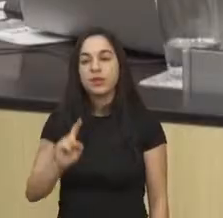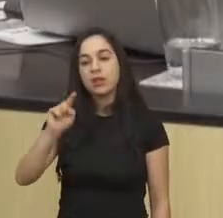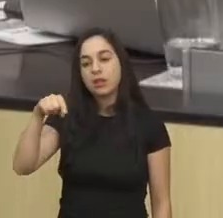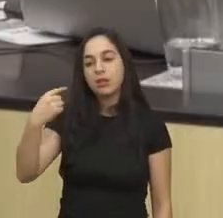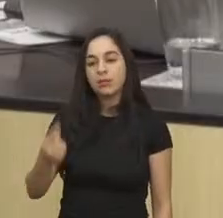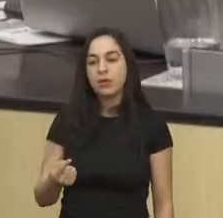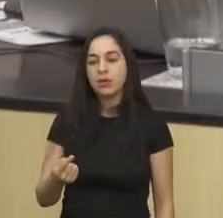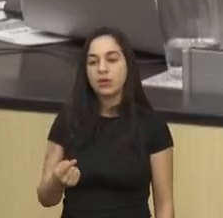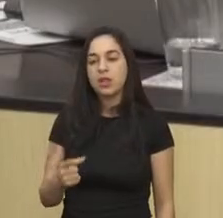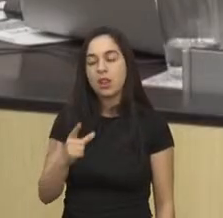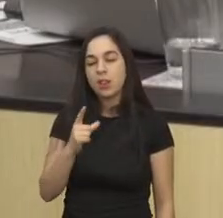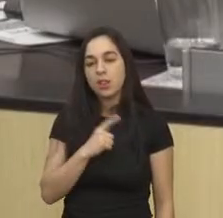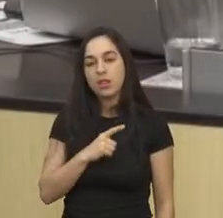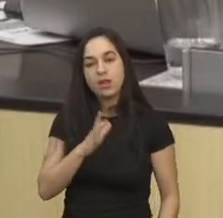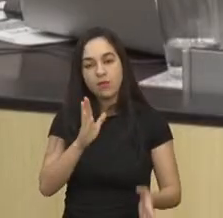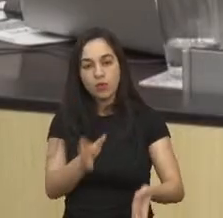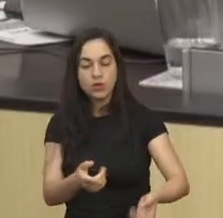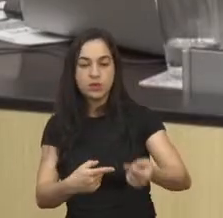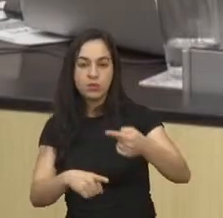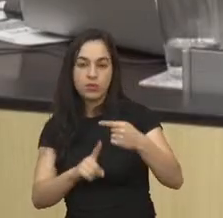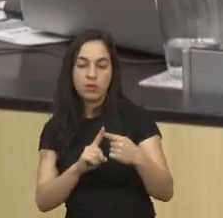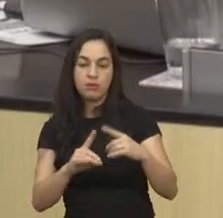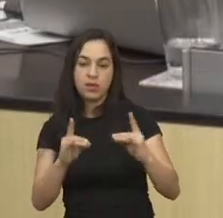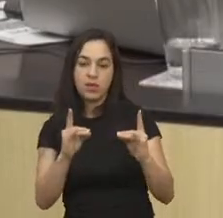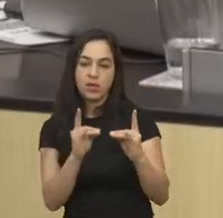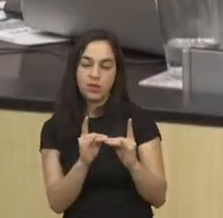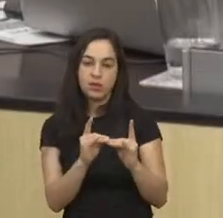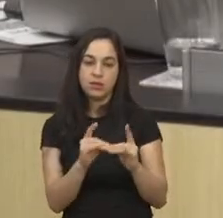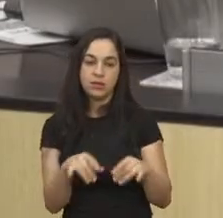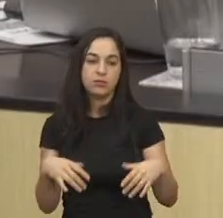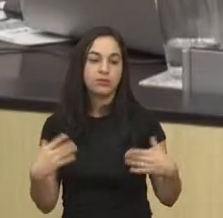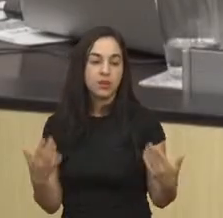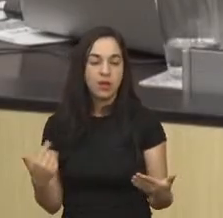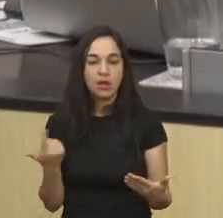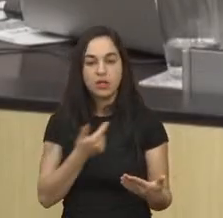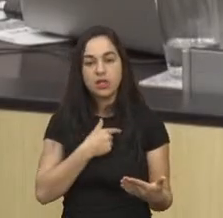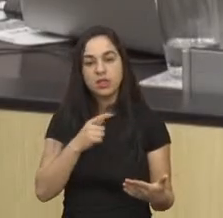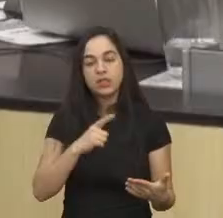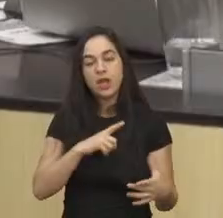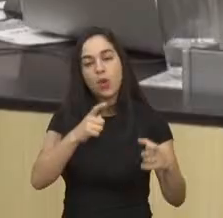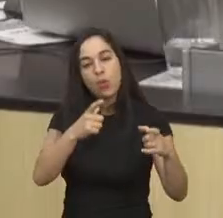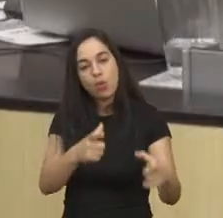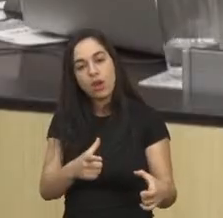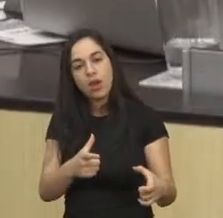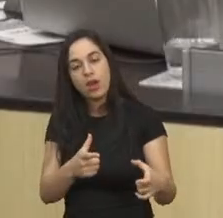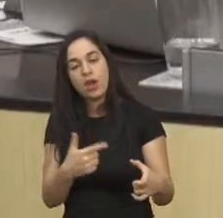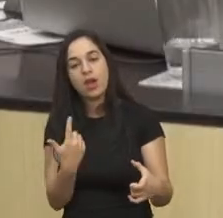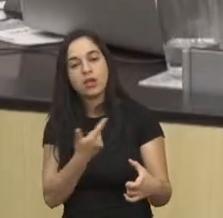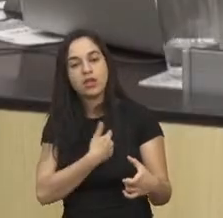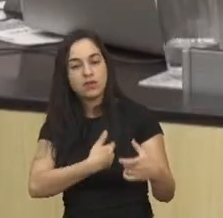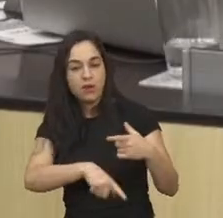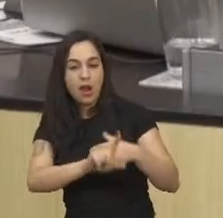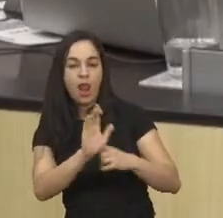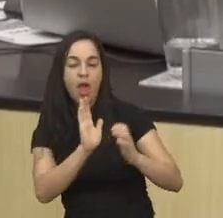isso, houve o sepultamento das cinzas. Então, a gente tem um local onde a gente vai lá e faz as nossas